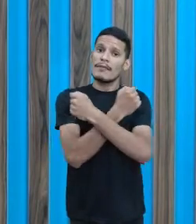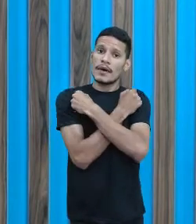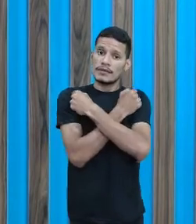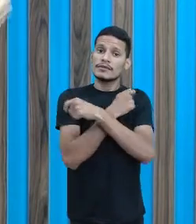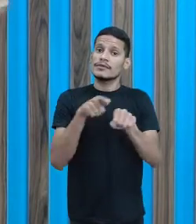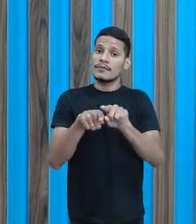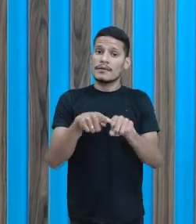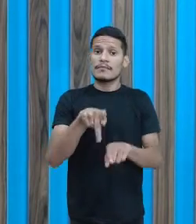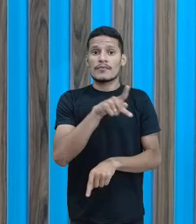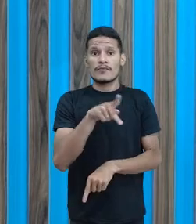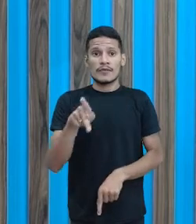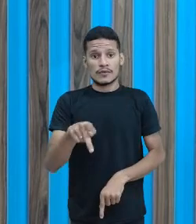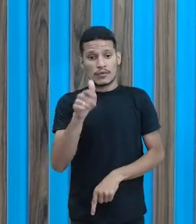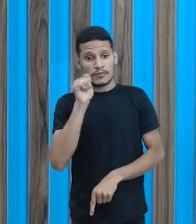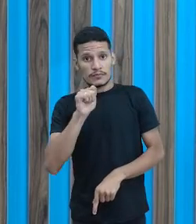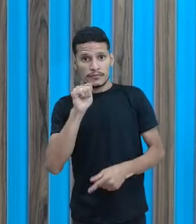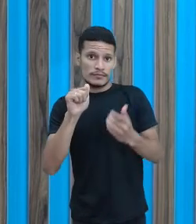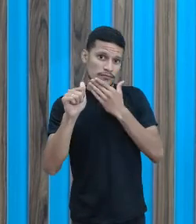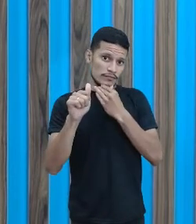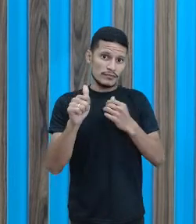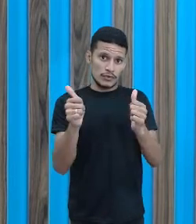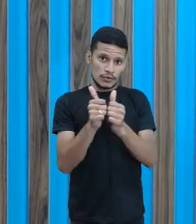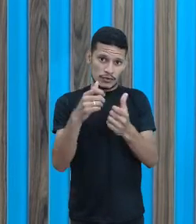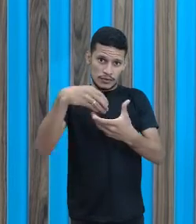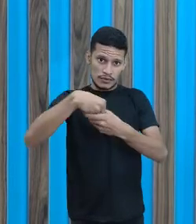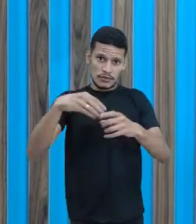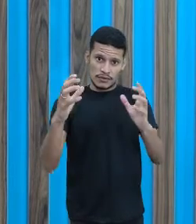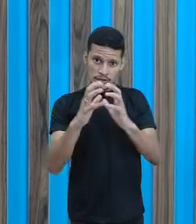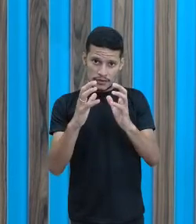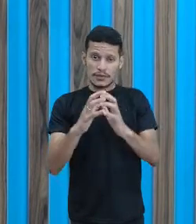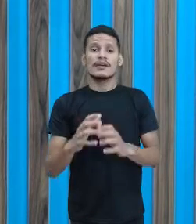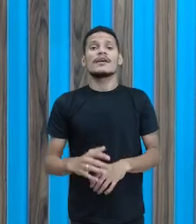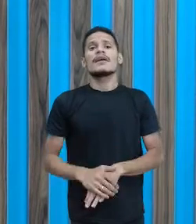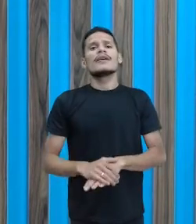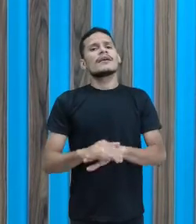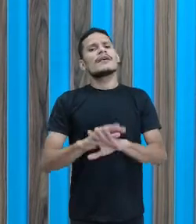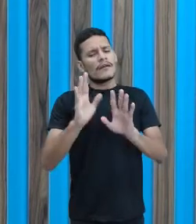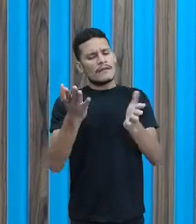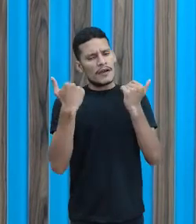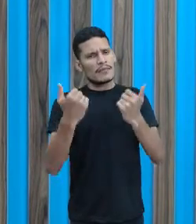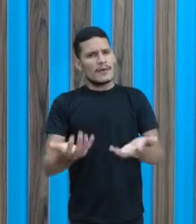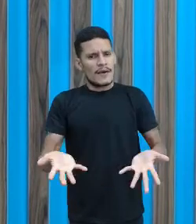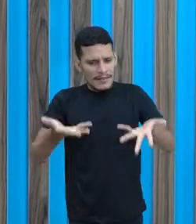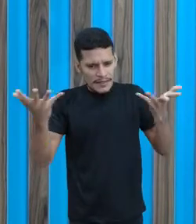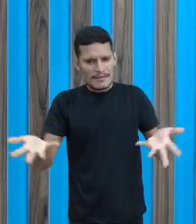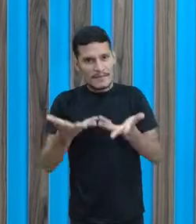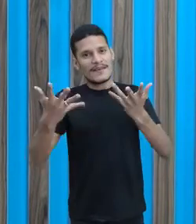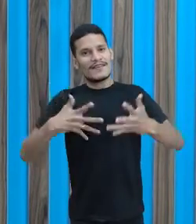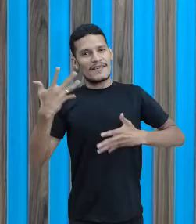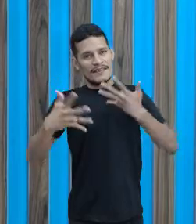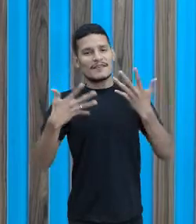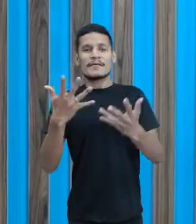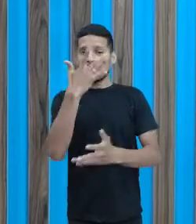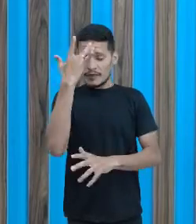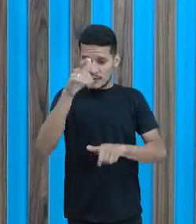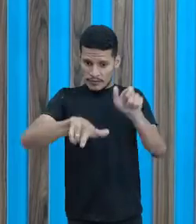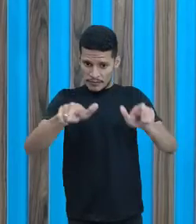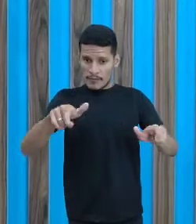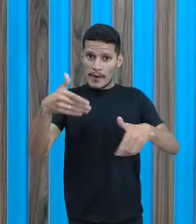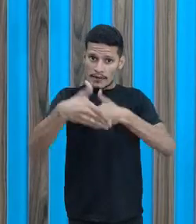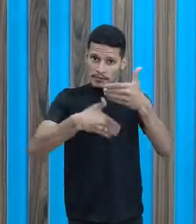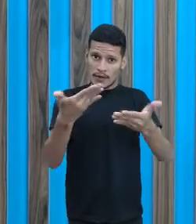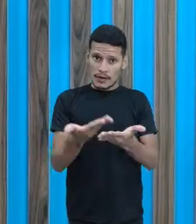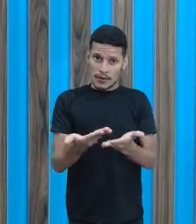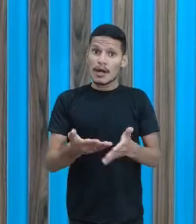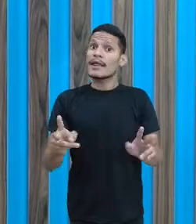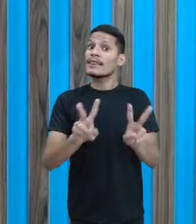professores e professoras da rede, né, que estão junto conosco. Tá? Então vamos lá, vamos animando o pessoal para participar das aulas. O tema de